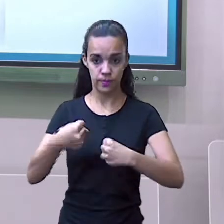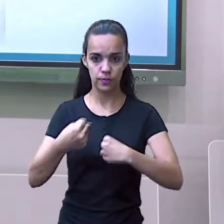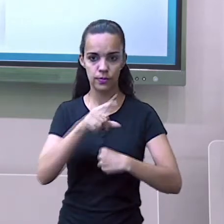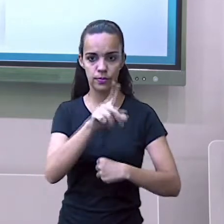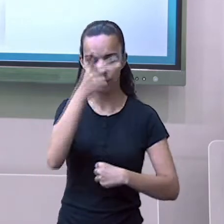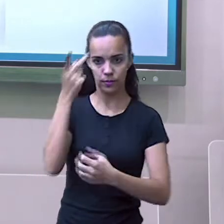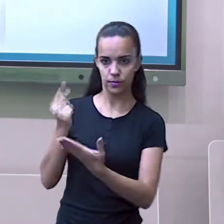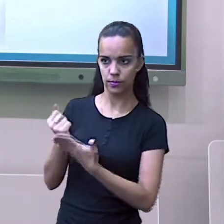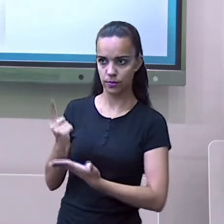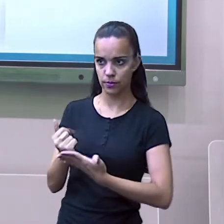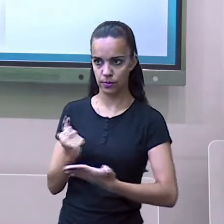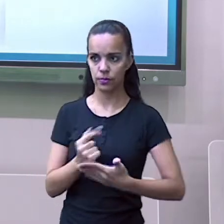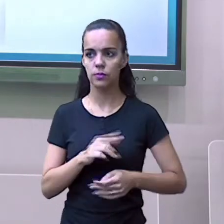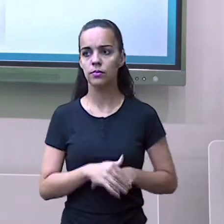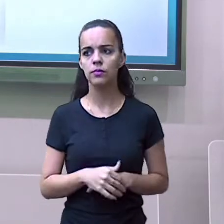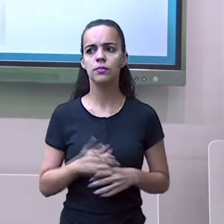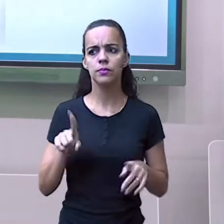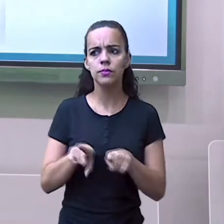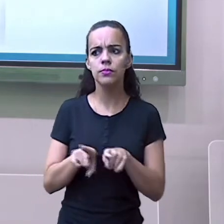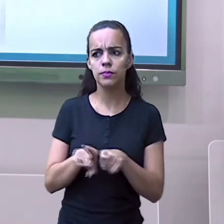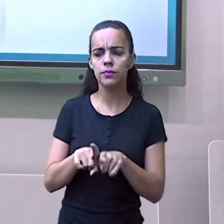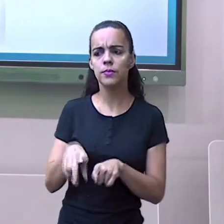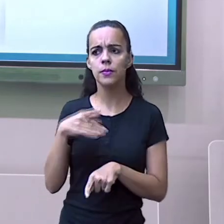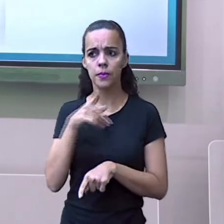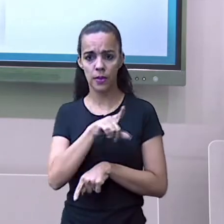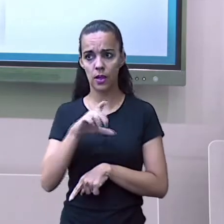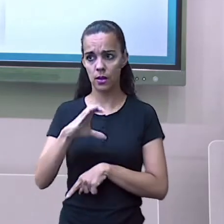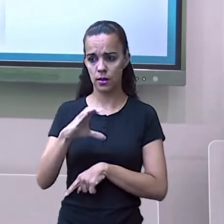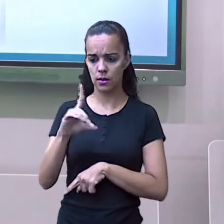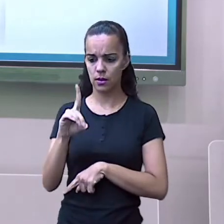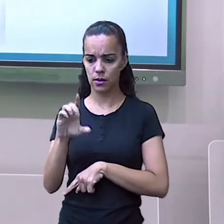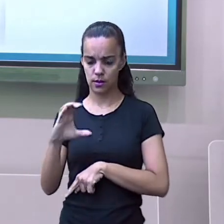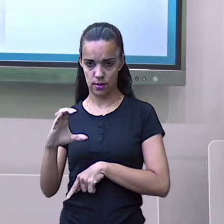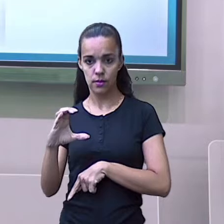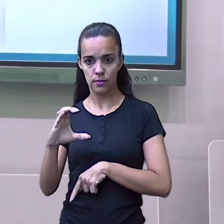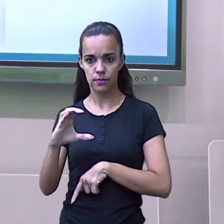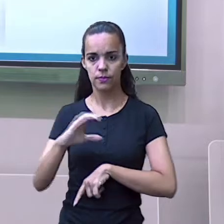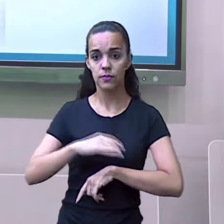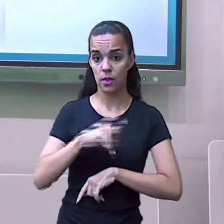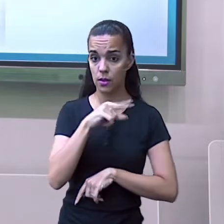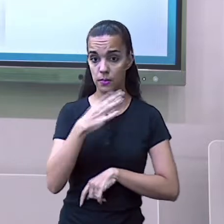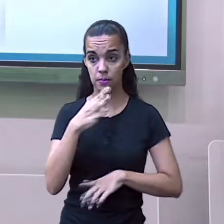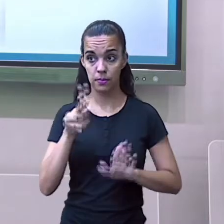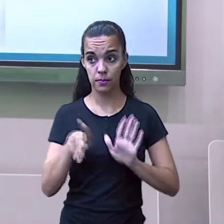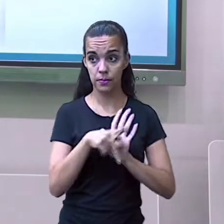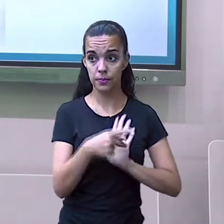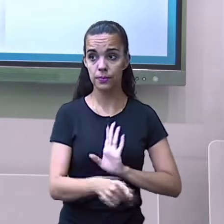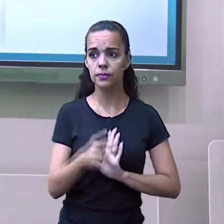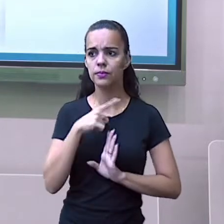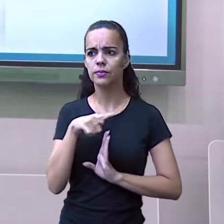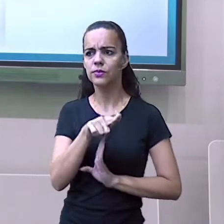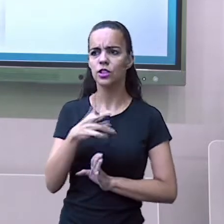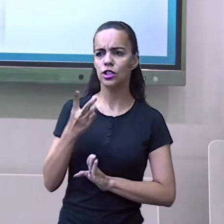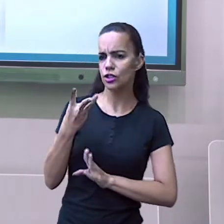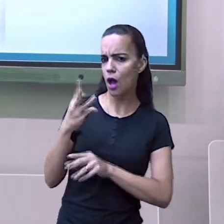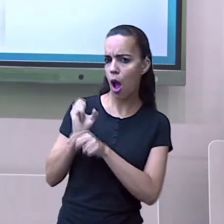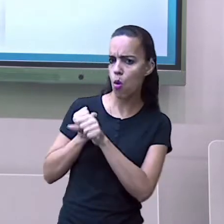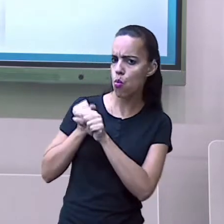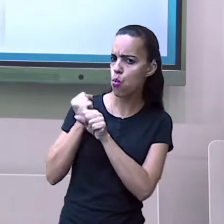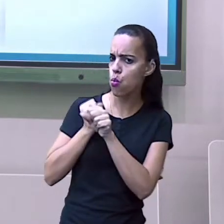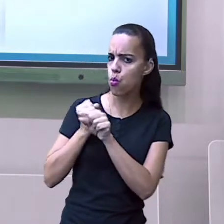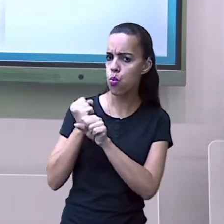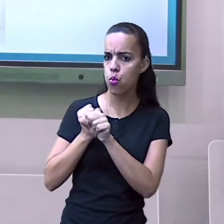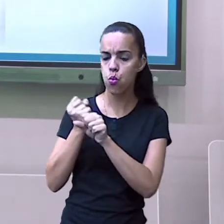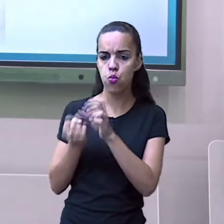Código de Defesa do Consumidor também é conhecido como CDC. Completou 30 anos de existência